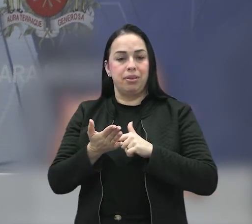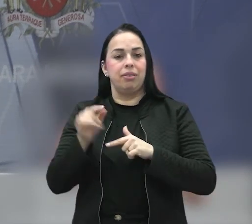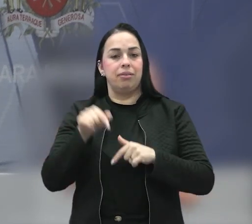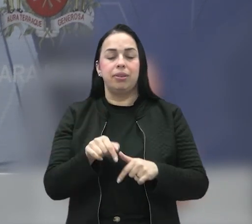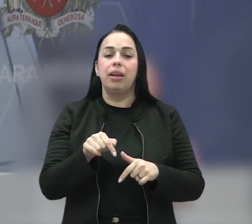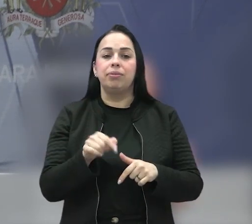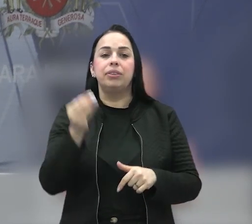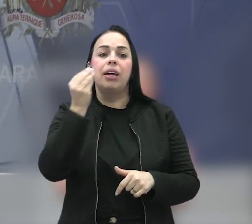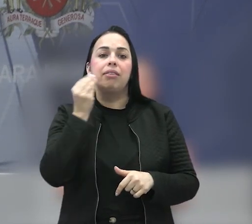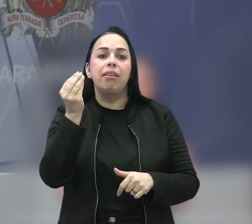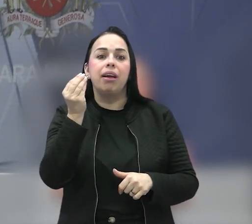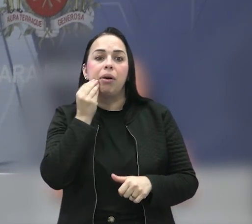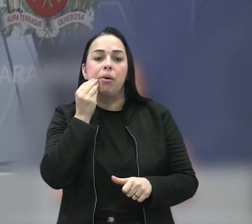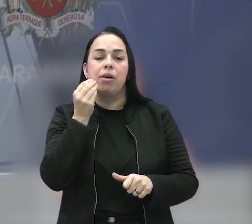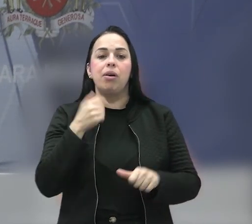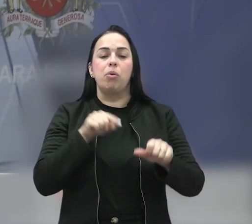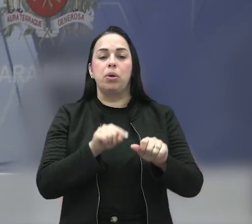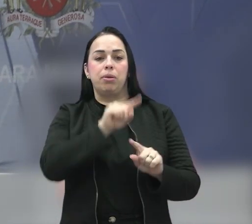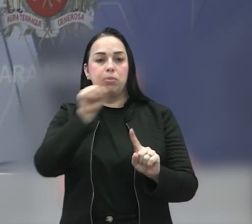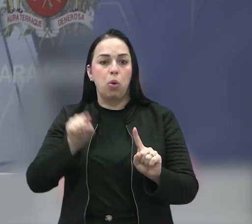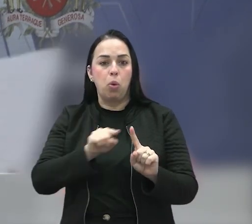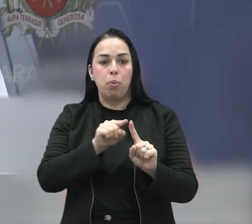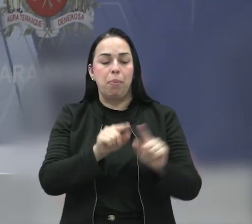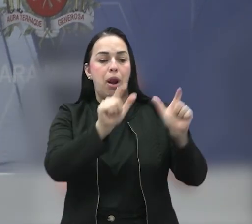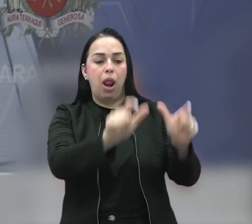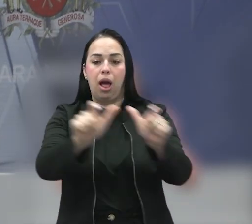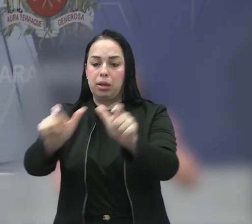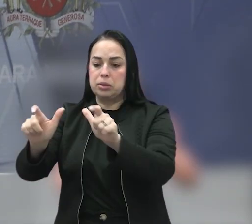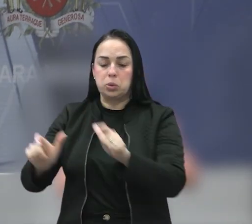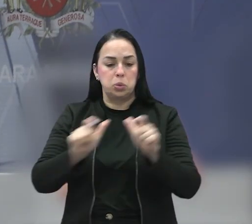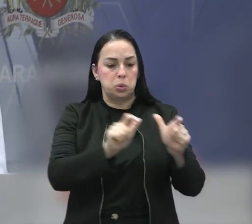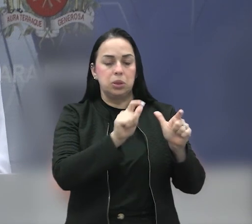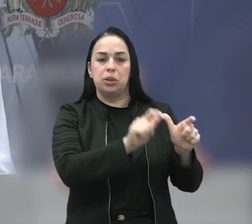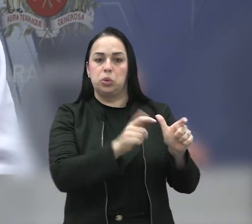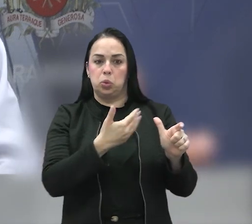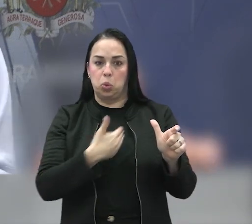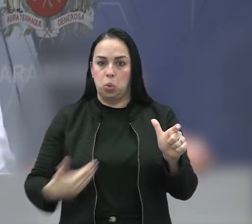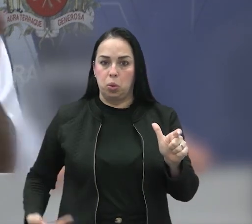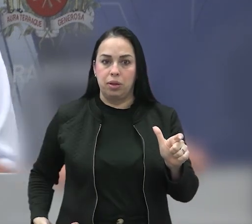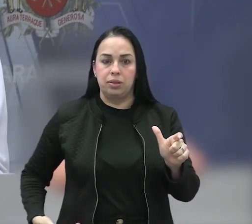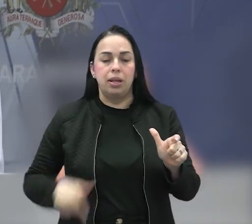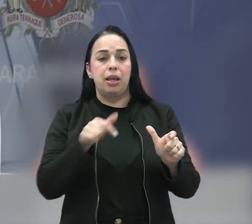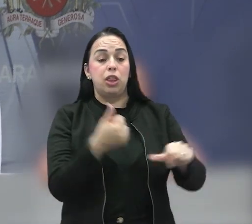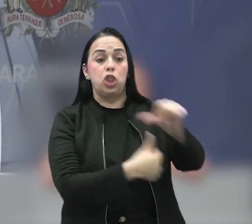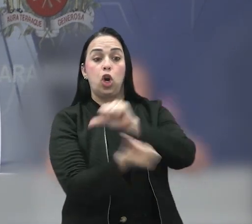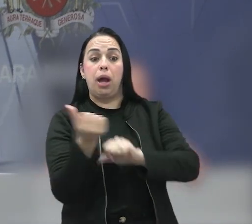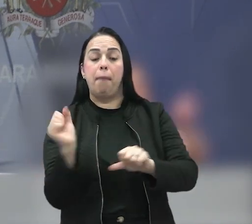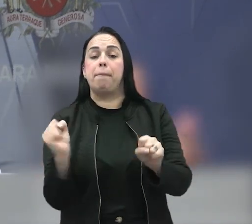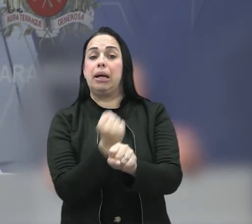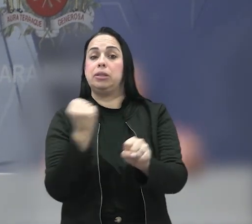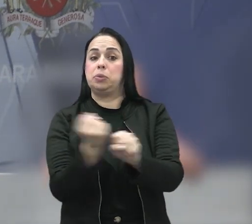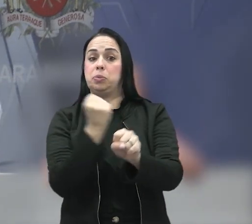previa flexibilizar a alteração da finalidade de espaços públicos institucionais em loteamentos